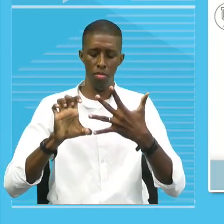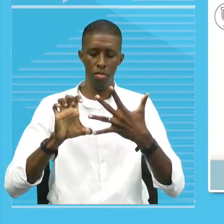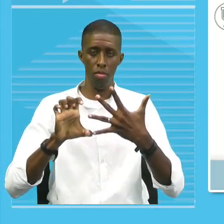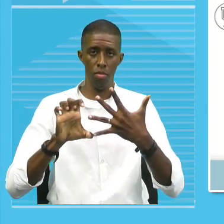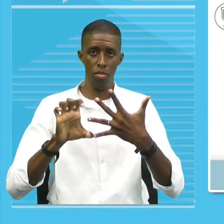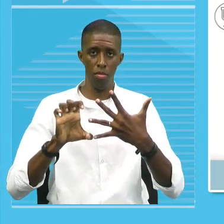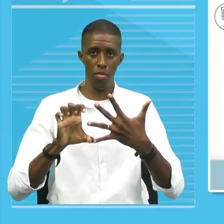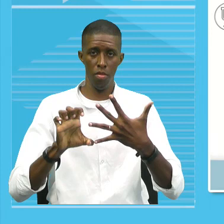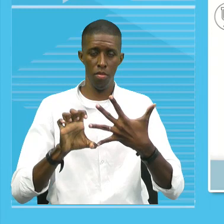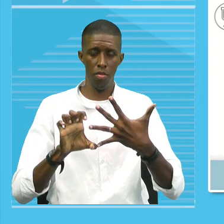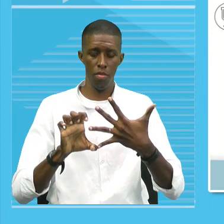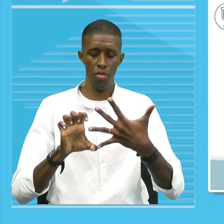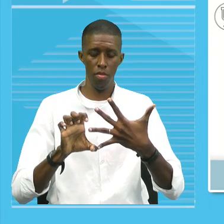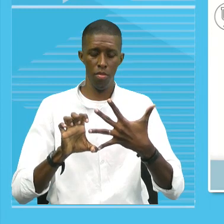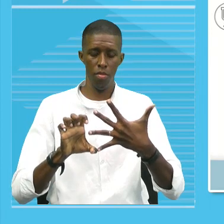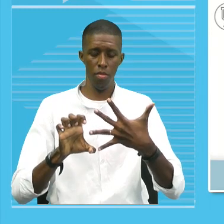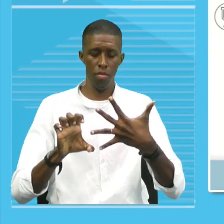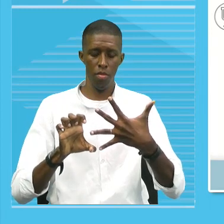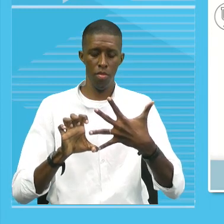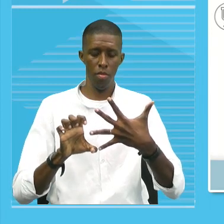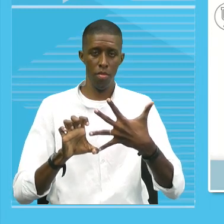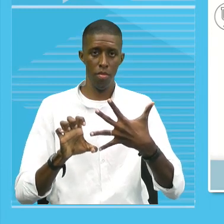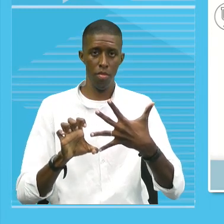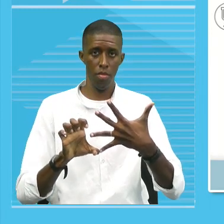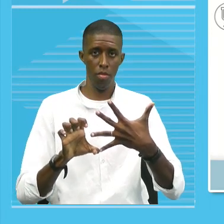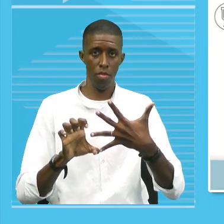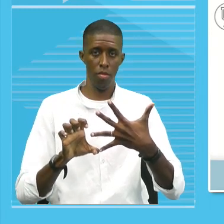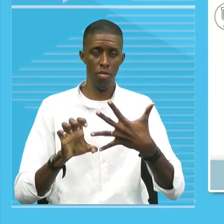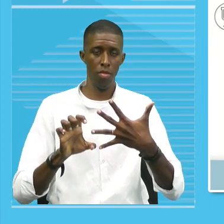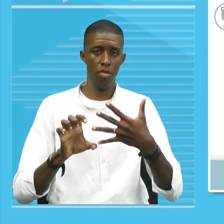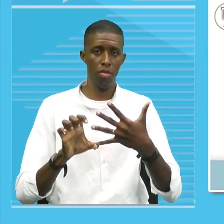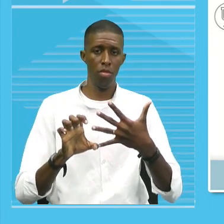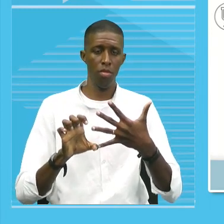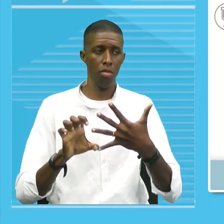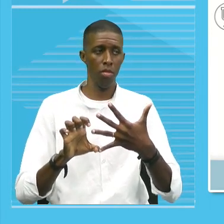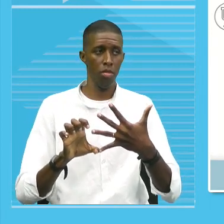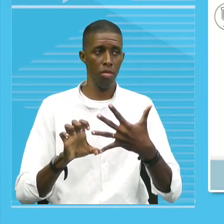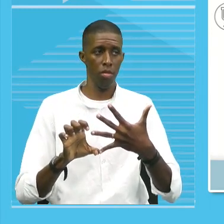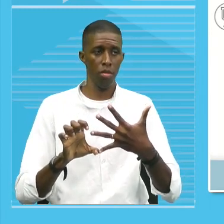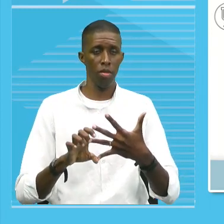una definicion global de